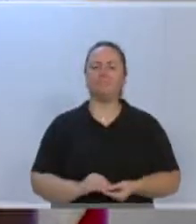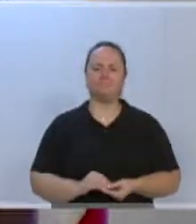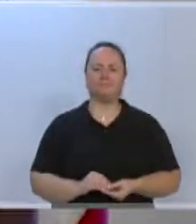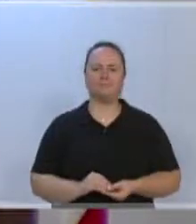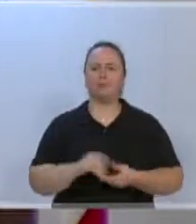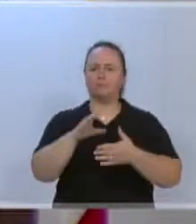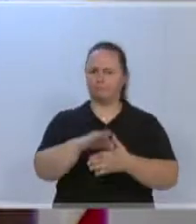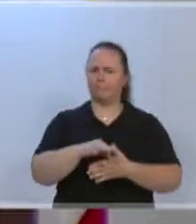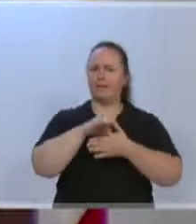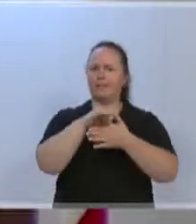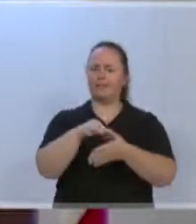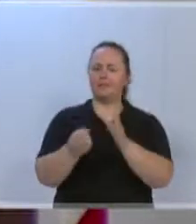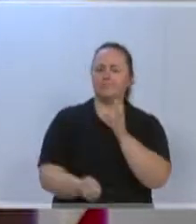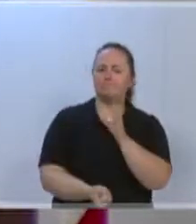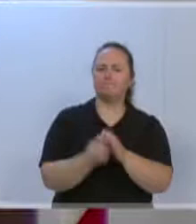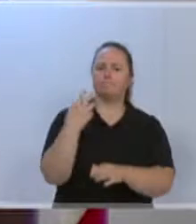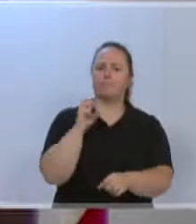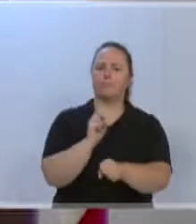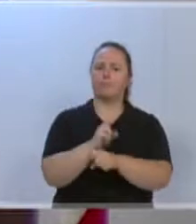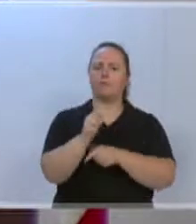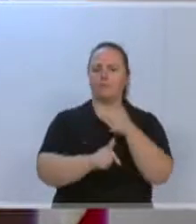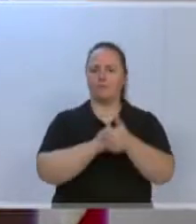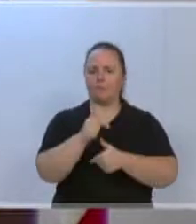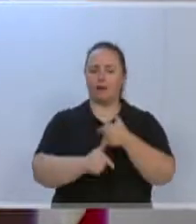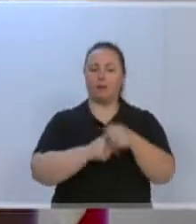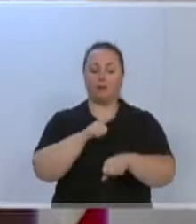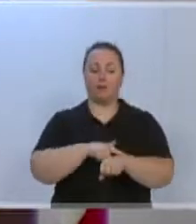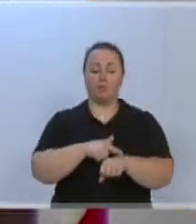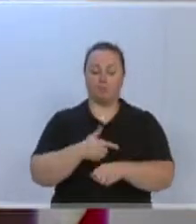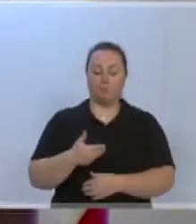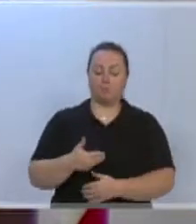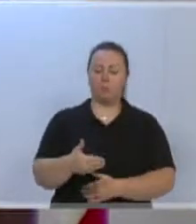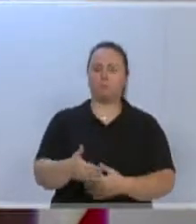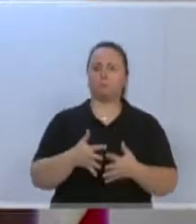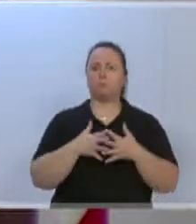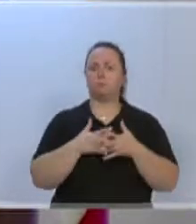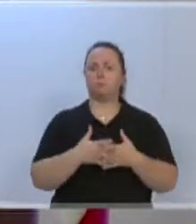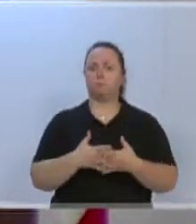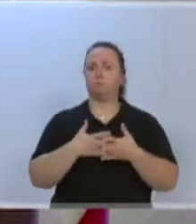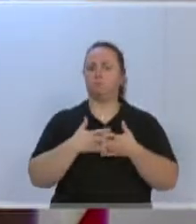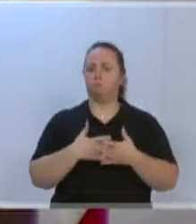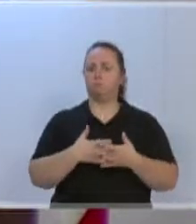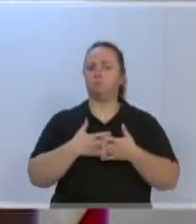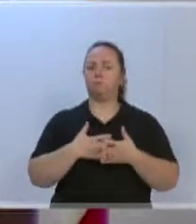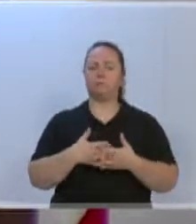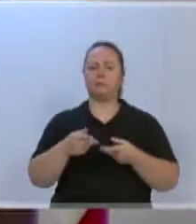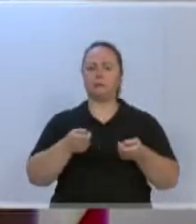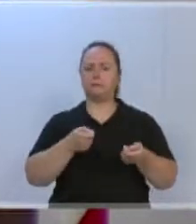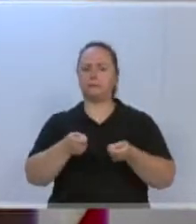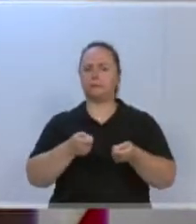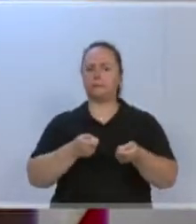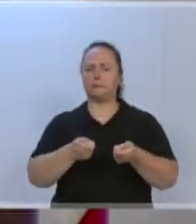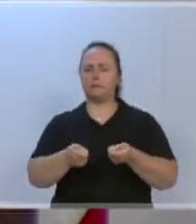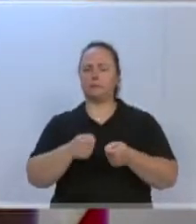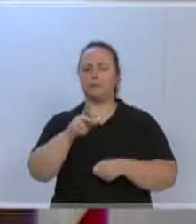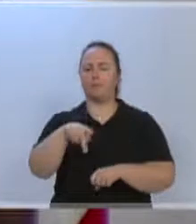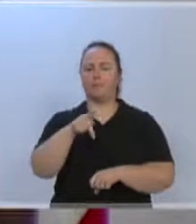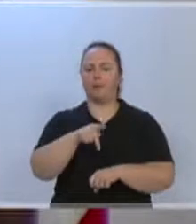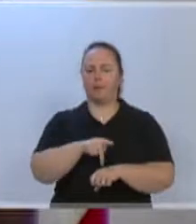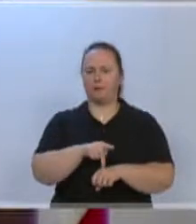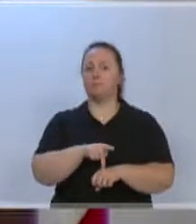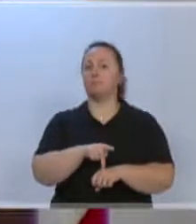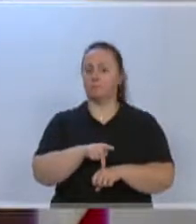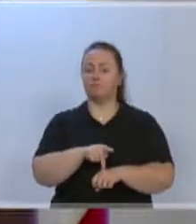na criação na geração de emprego num momento tão complicado do ponto de vista econômico no país